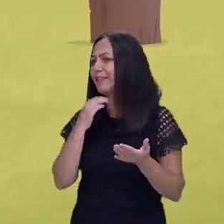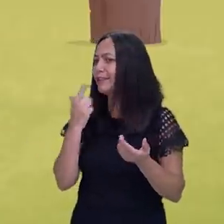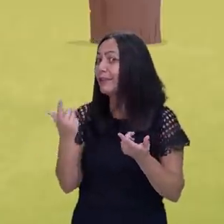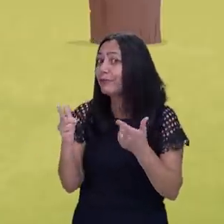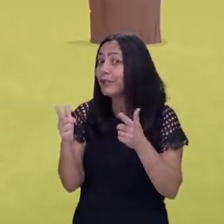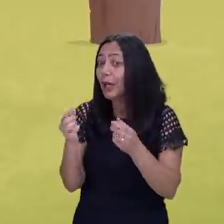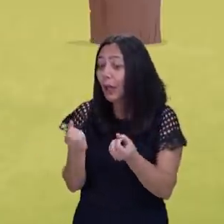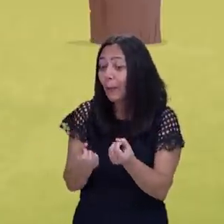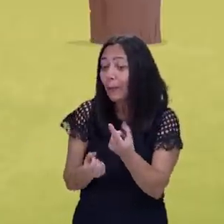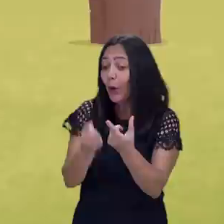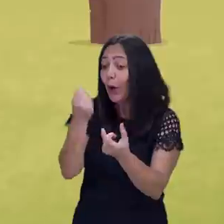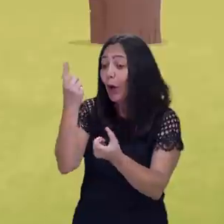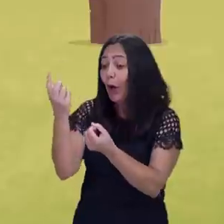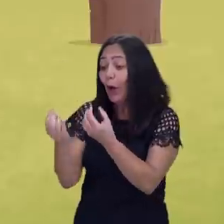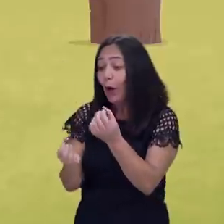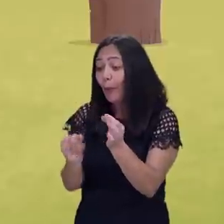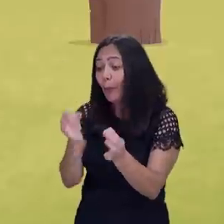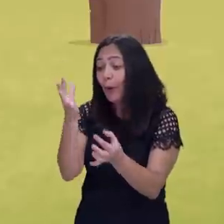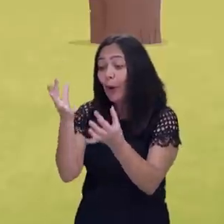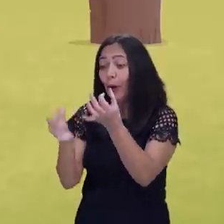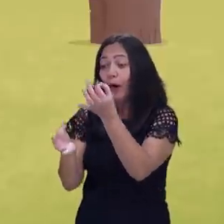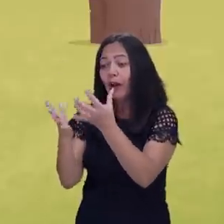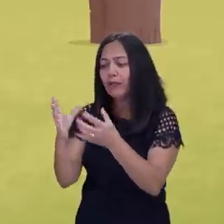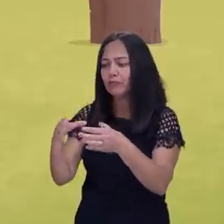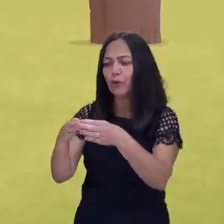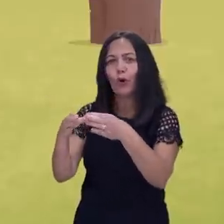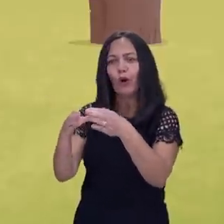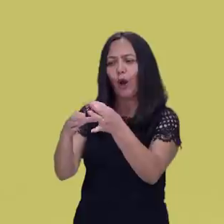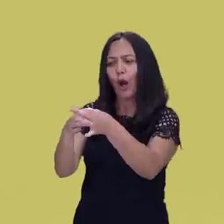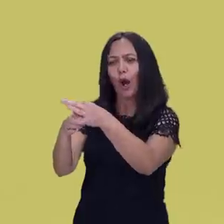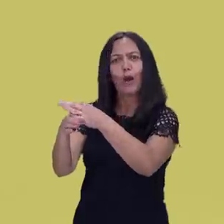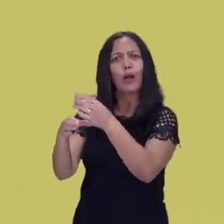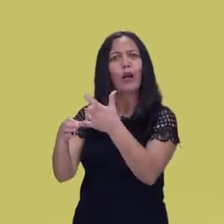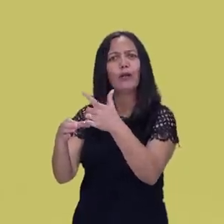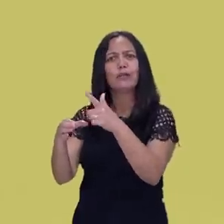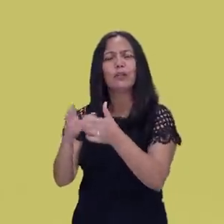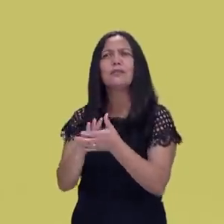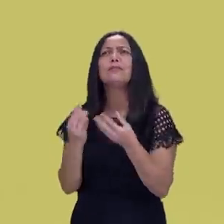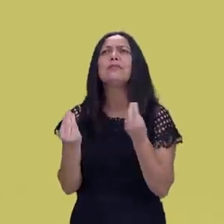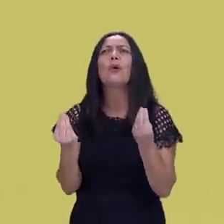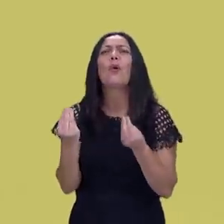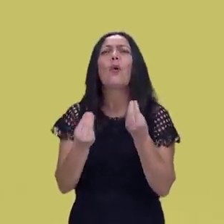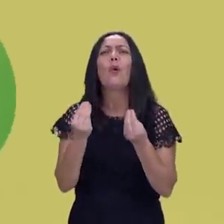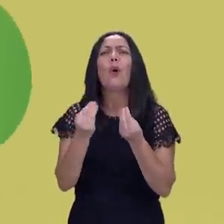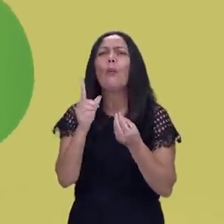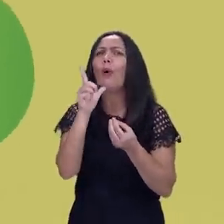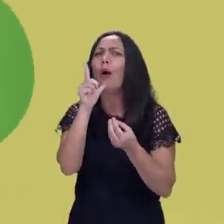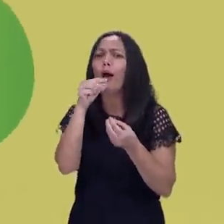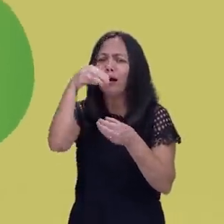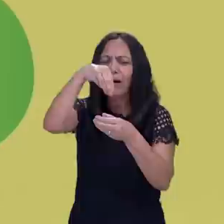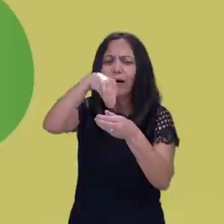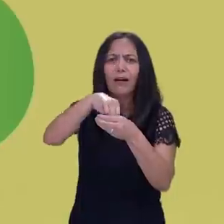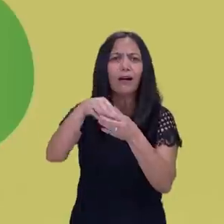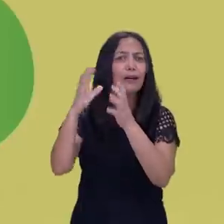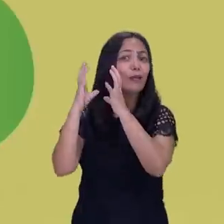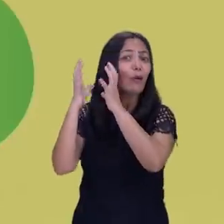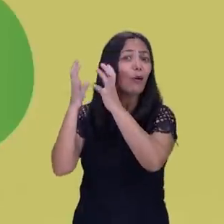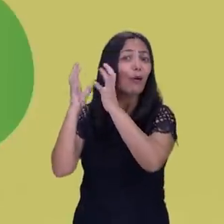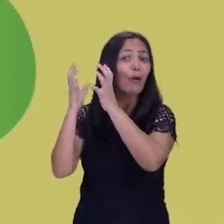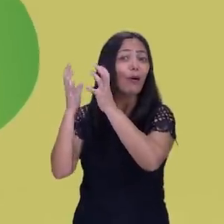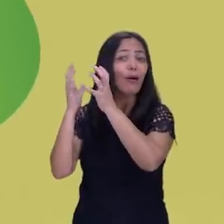Sem bolhas. Talvez não tenha mesmo nenhum buraco. Mas então, como a água entra no